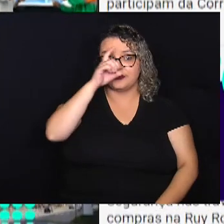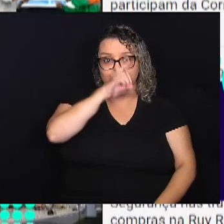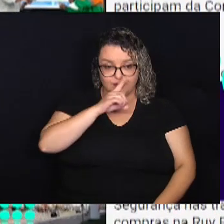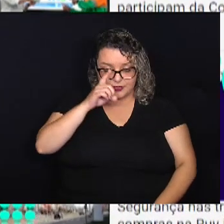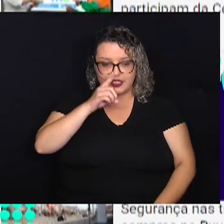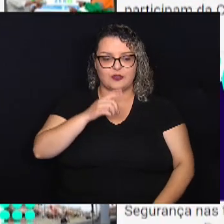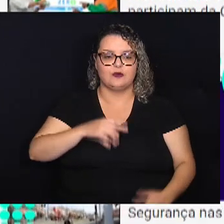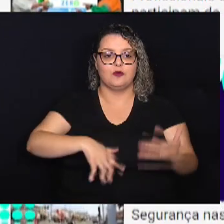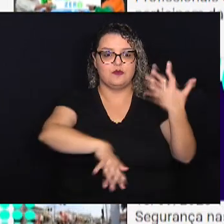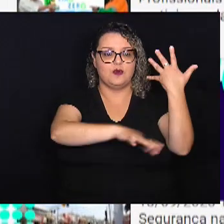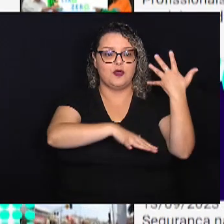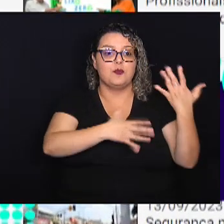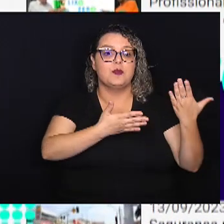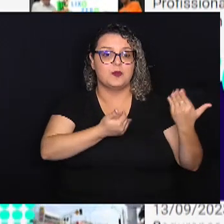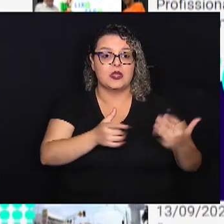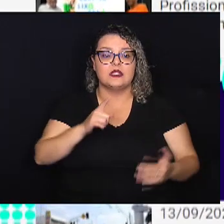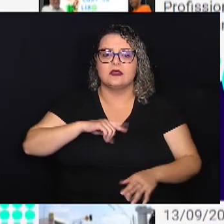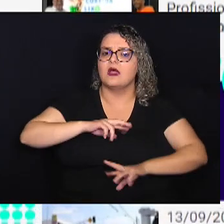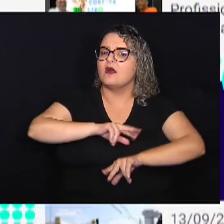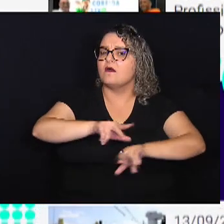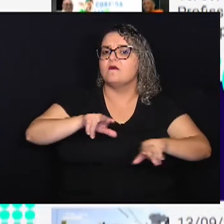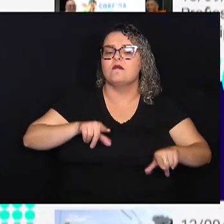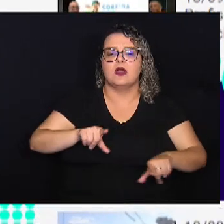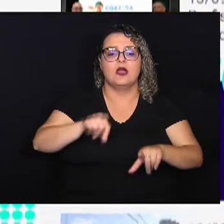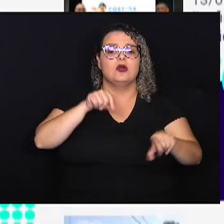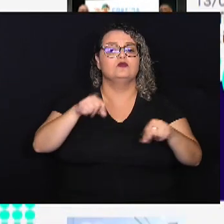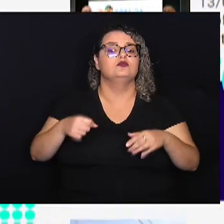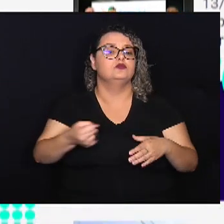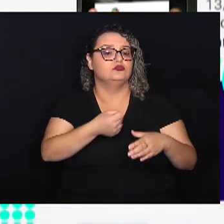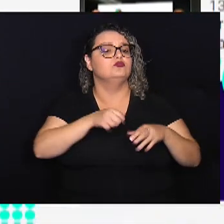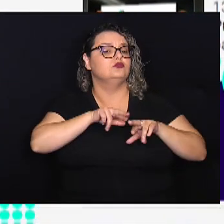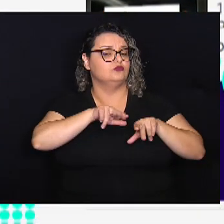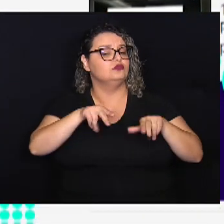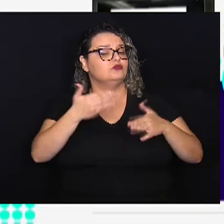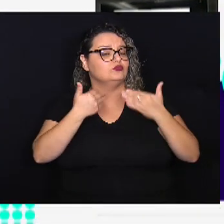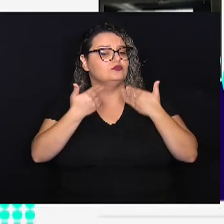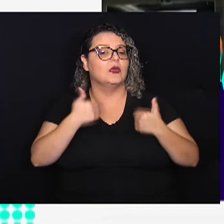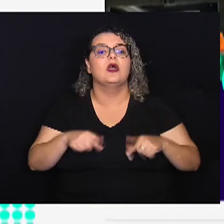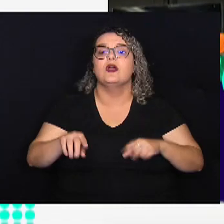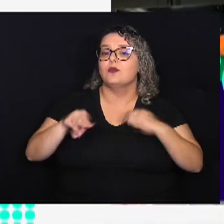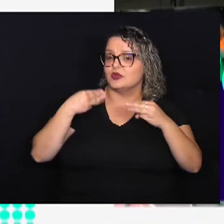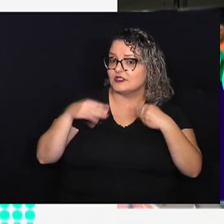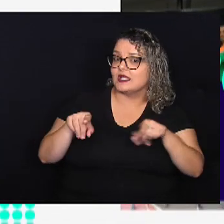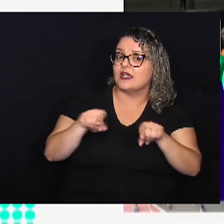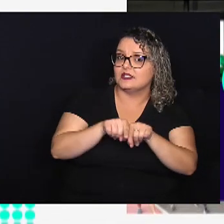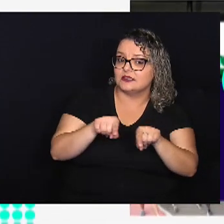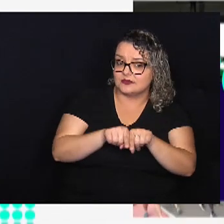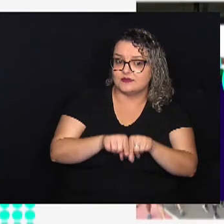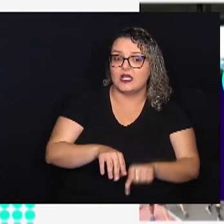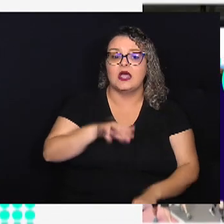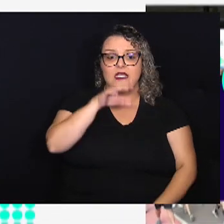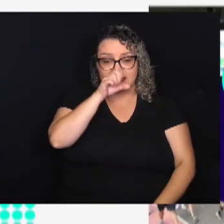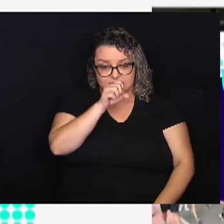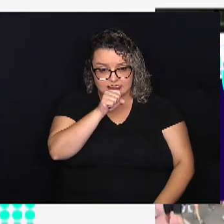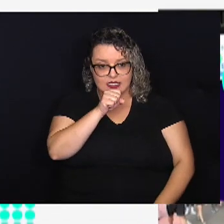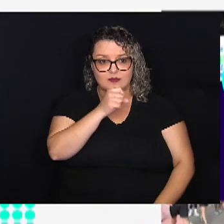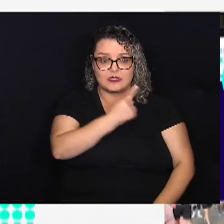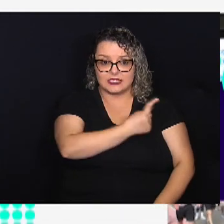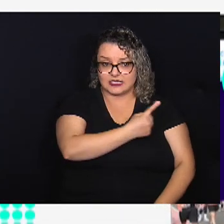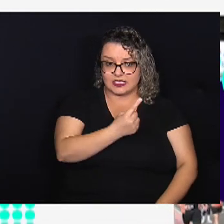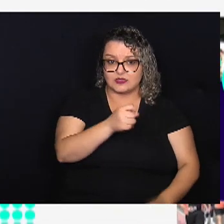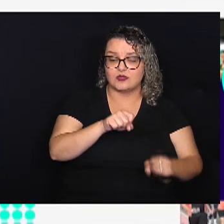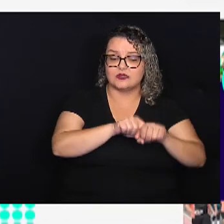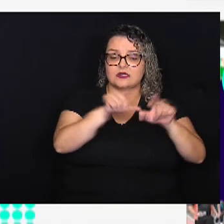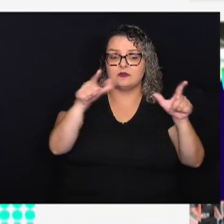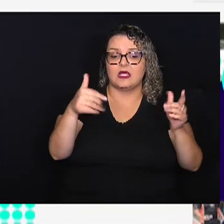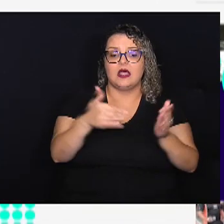Praça da Juventude terá muitas opções gastronômicas e musicais. Sábado, das 11 da manhã